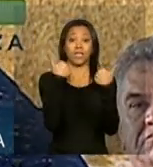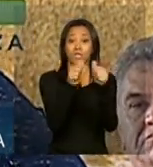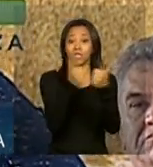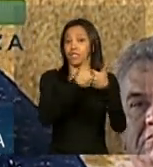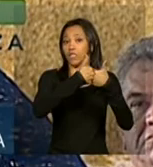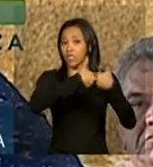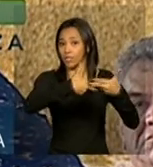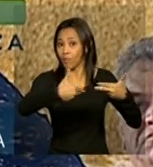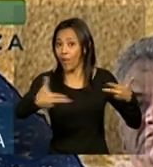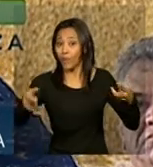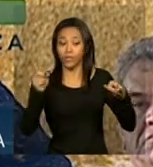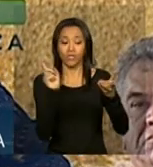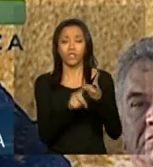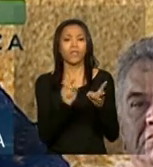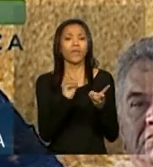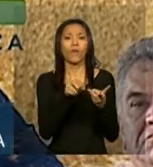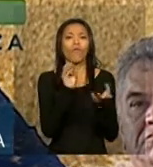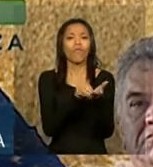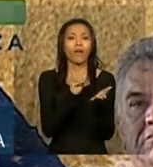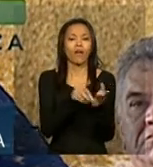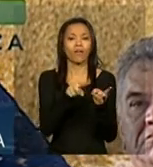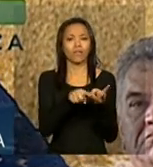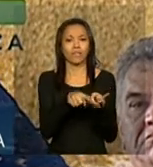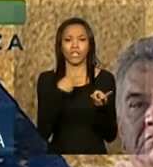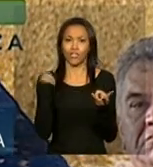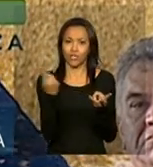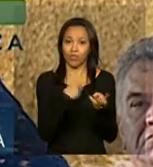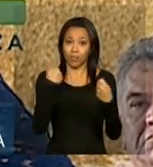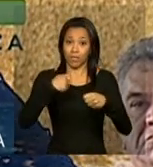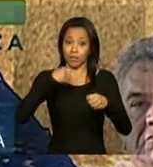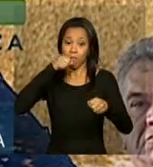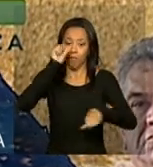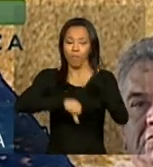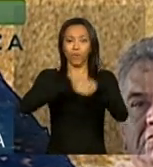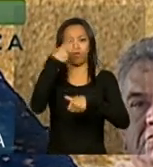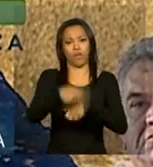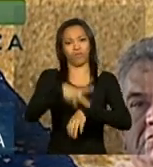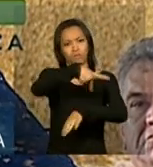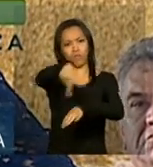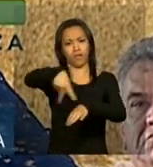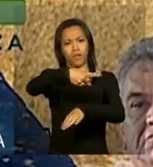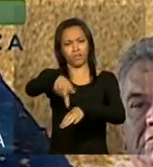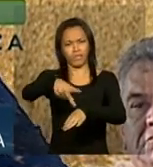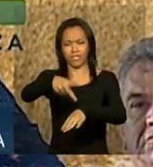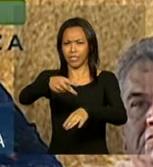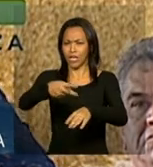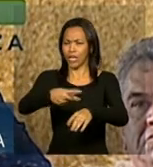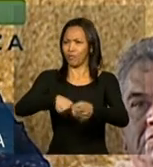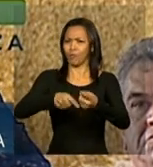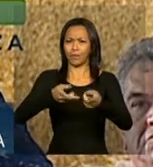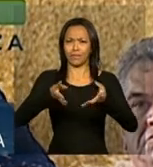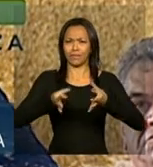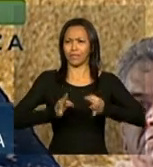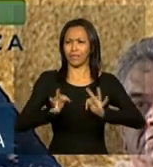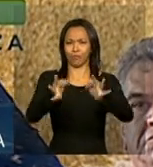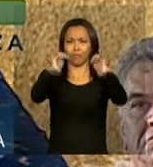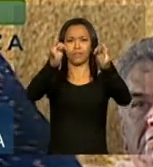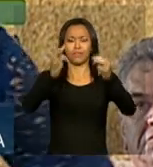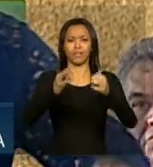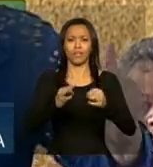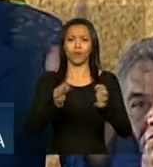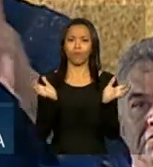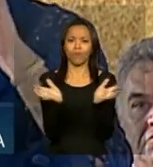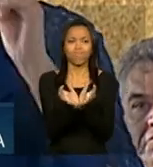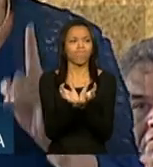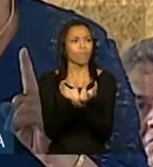de comer, que é o fato que nós temos de transformar esse país num país moderno, com uma infraestrutura